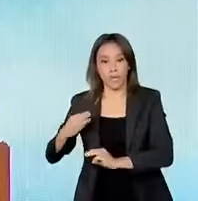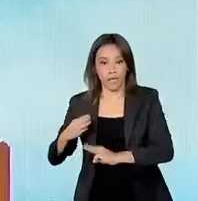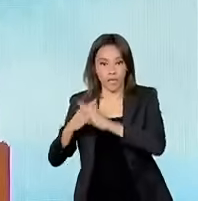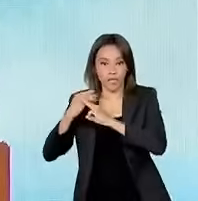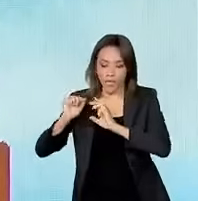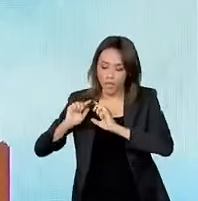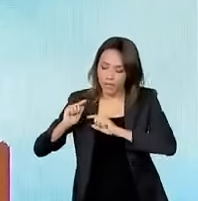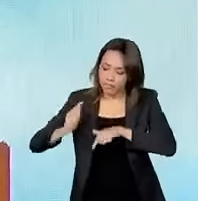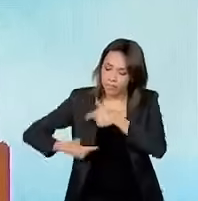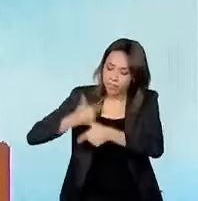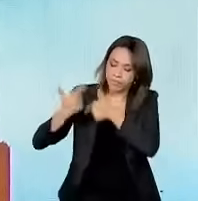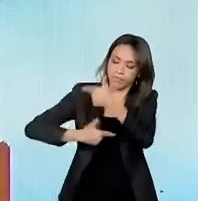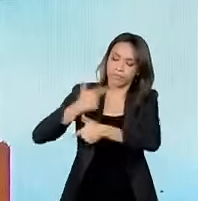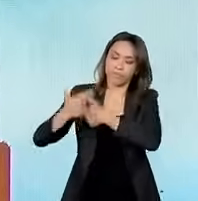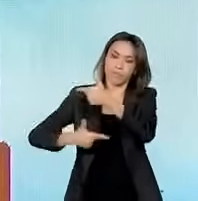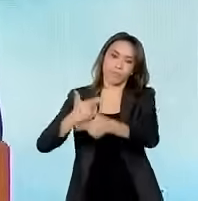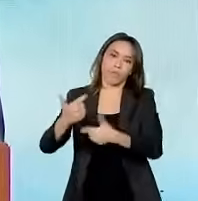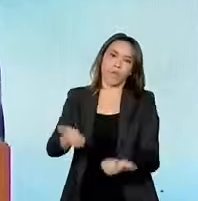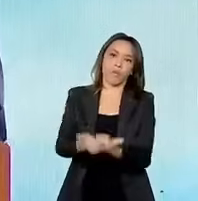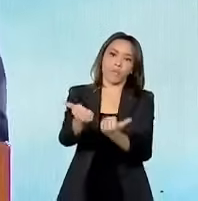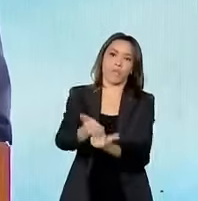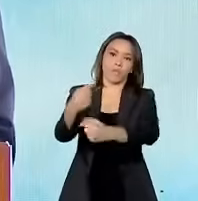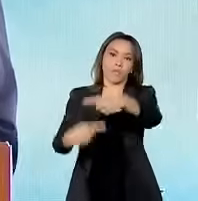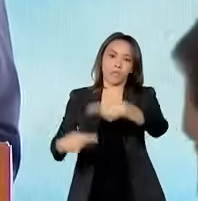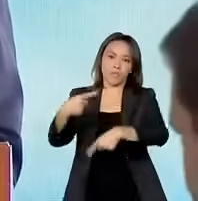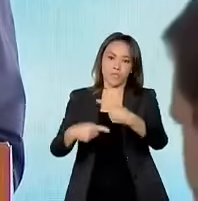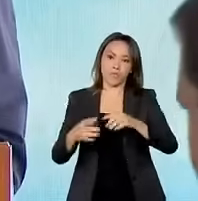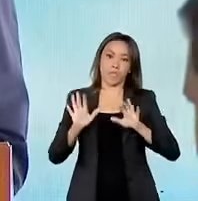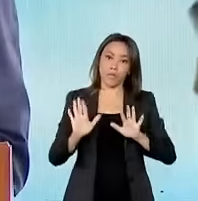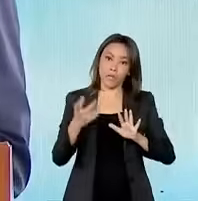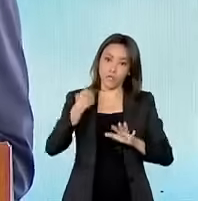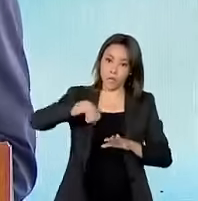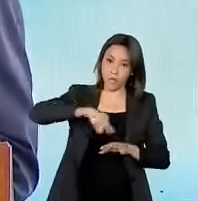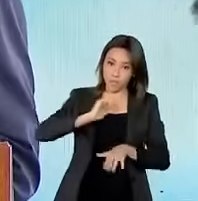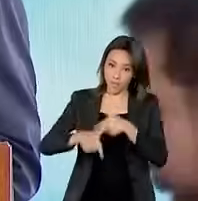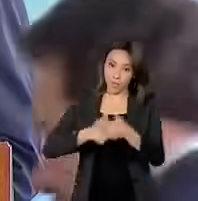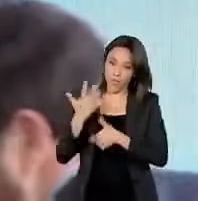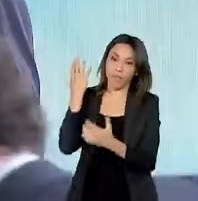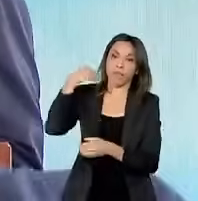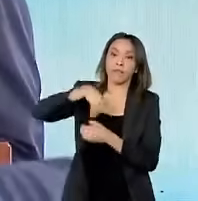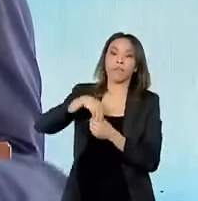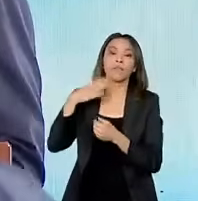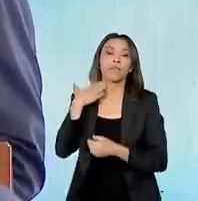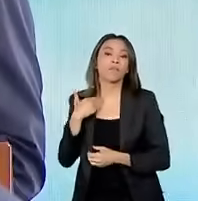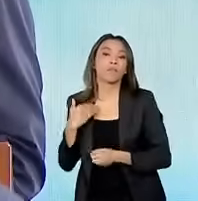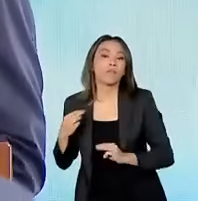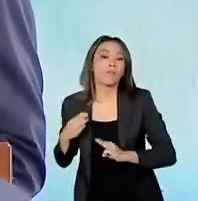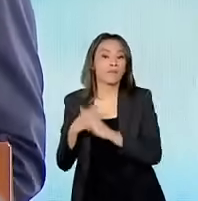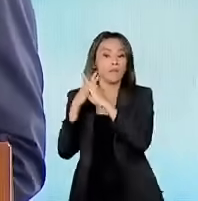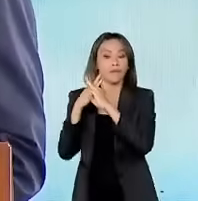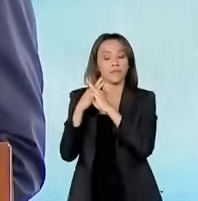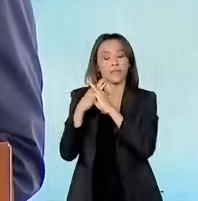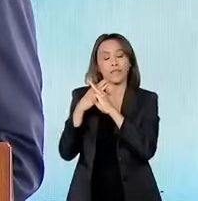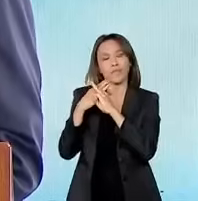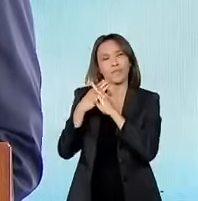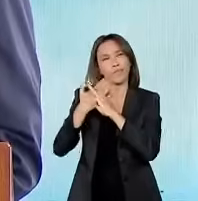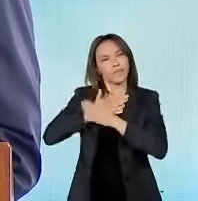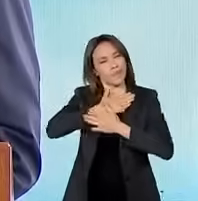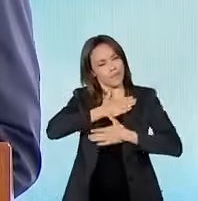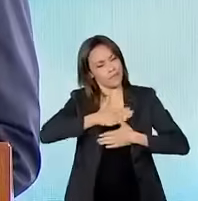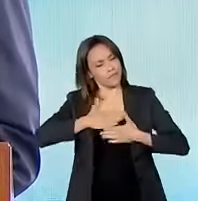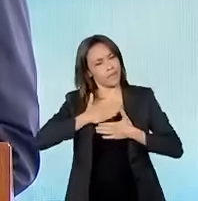as originadas do Ministério das Cidades. Mas para nós que fazemos a Caixa, é uma satisfação imensa poder